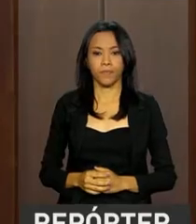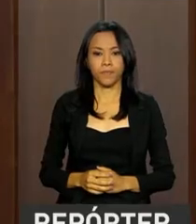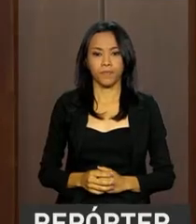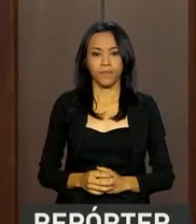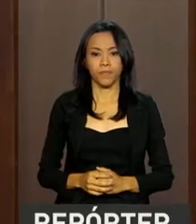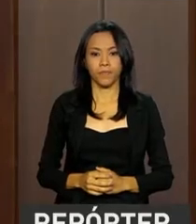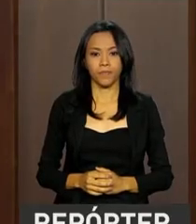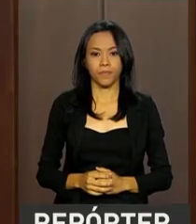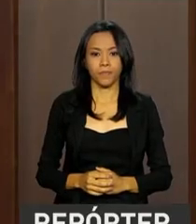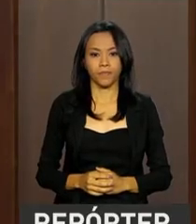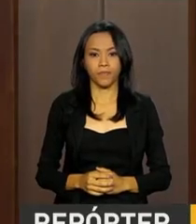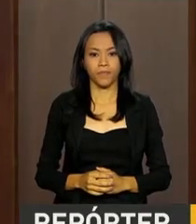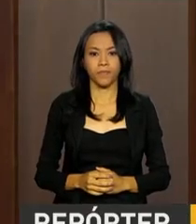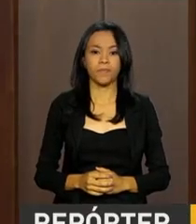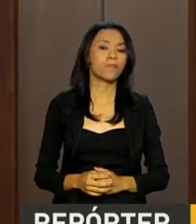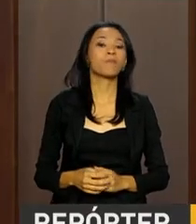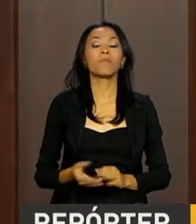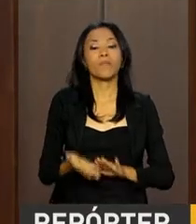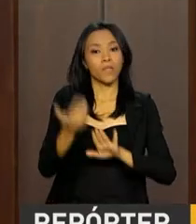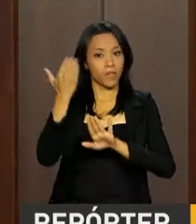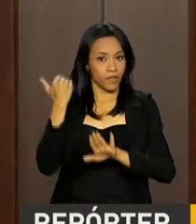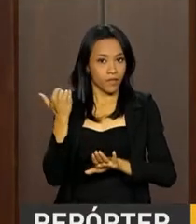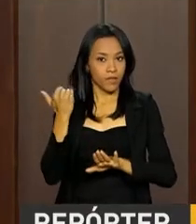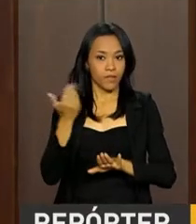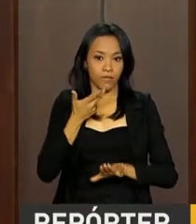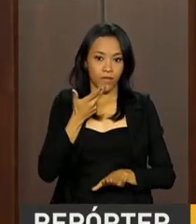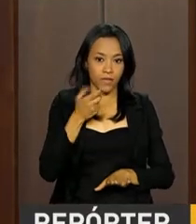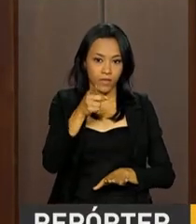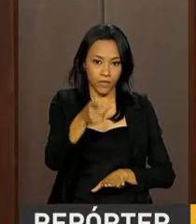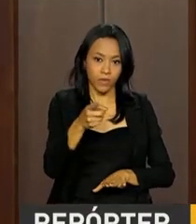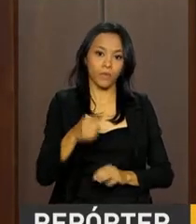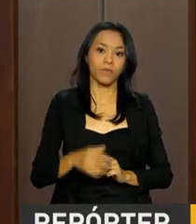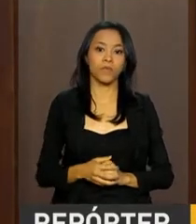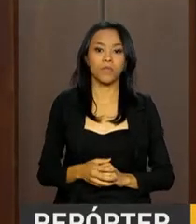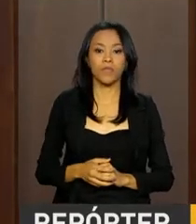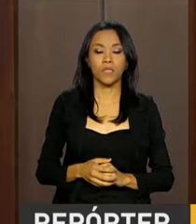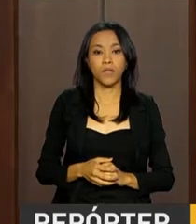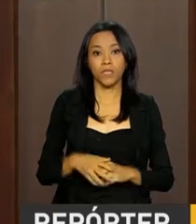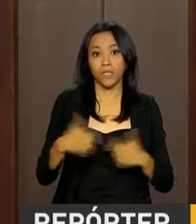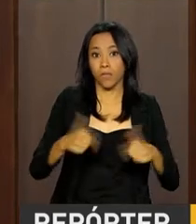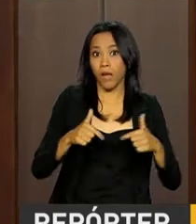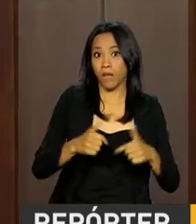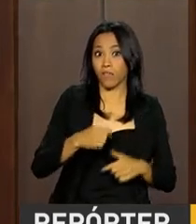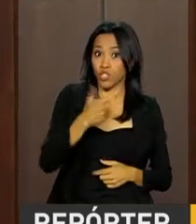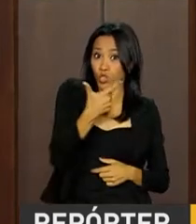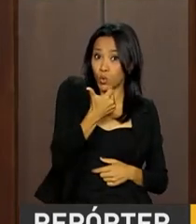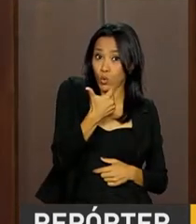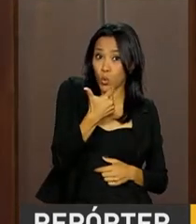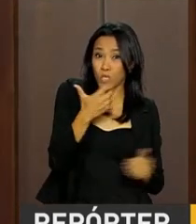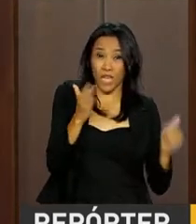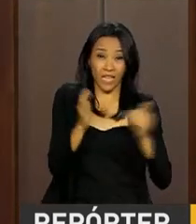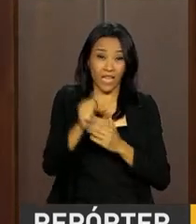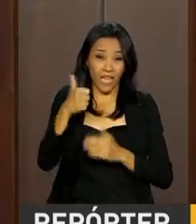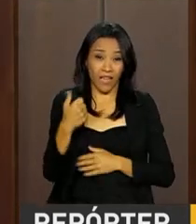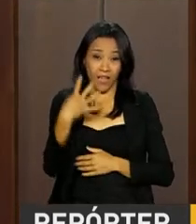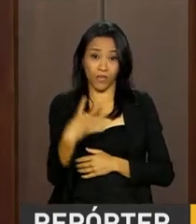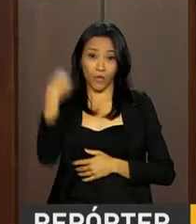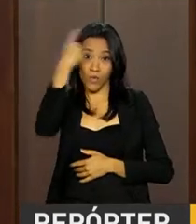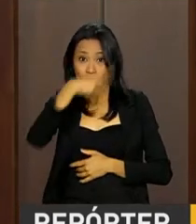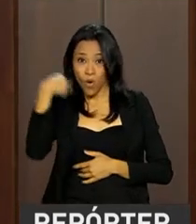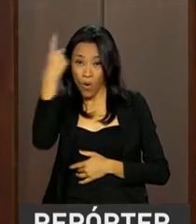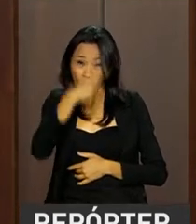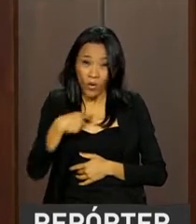As pessoas trabalhavam de segunda a sábado, normalmente de 12 até 14 horas, em condições